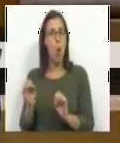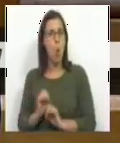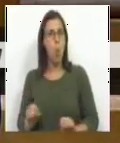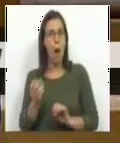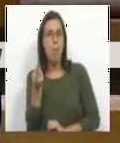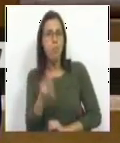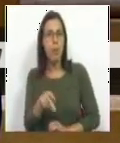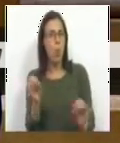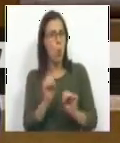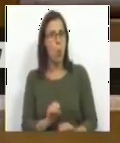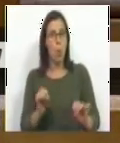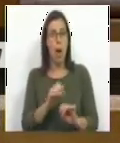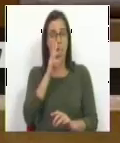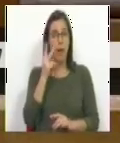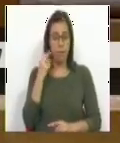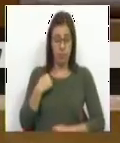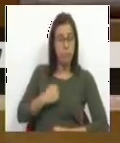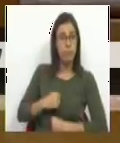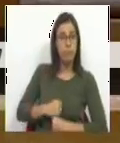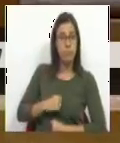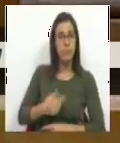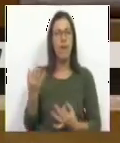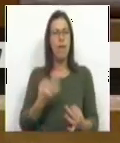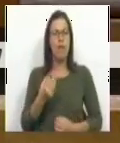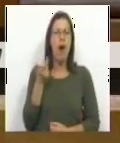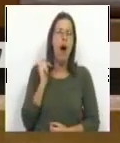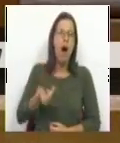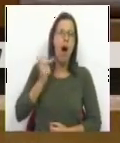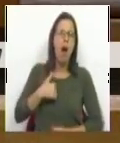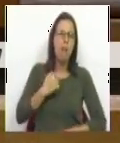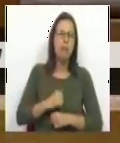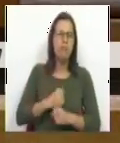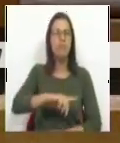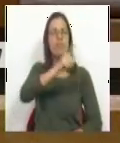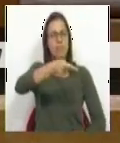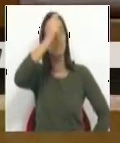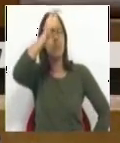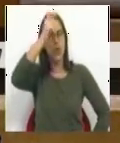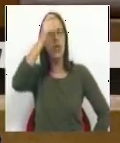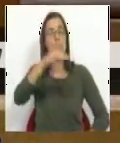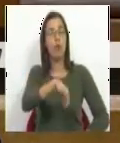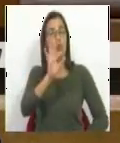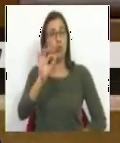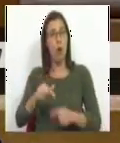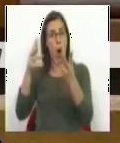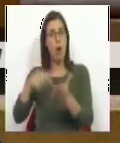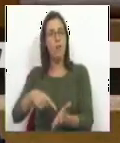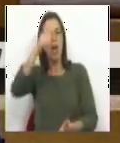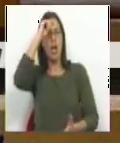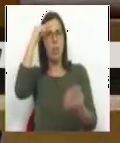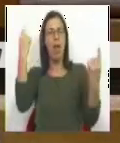pelo meio. Quem vive do seu trabalho, quem trabalhou toda a vida, é respeitado pelas escolhas deste